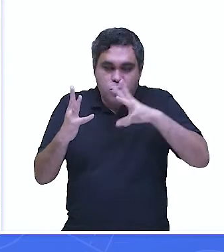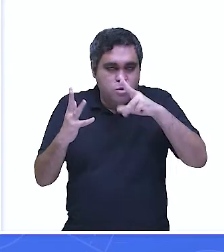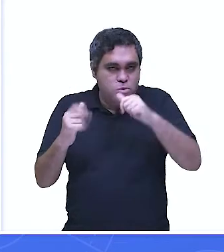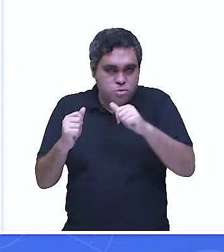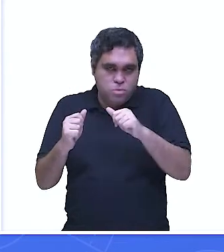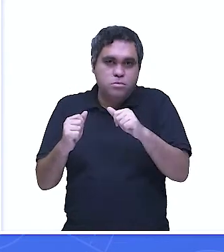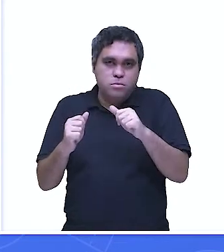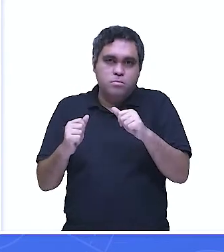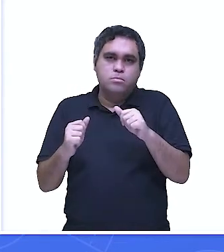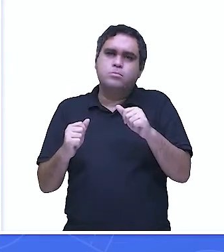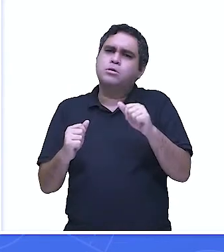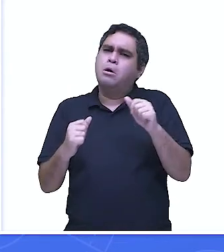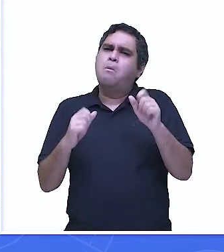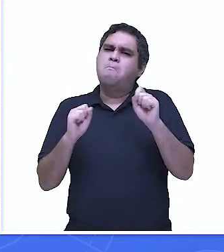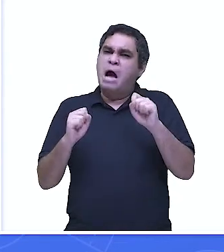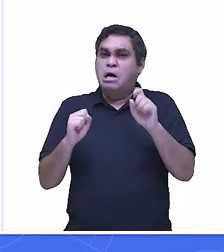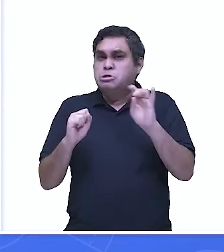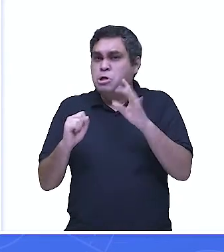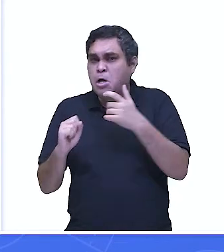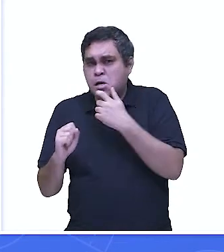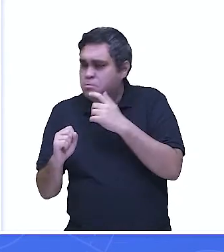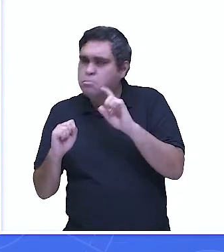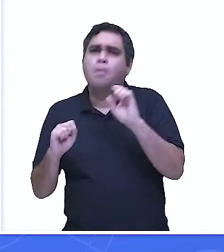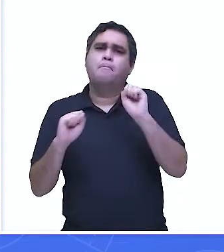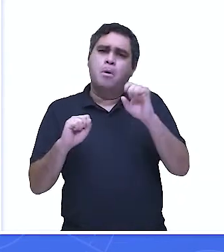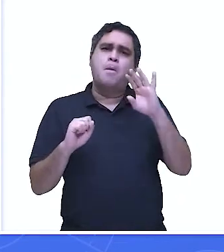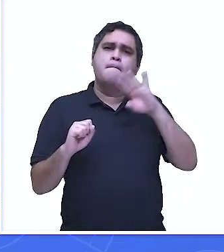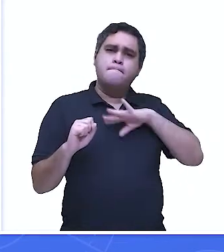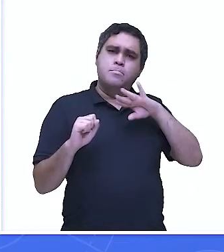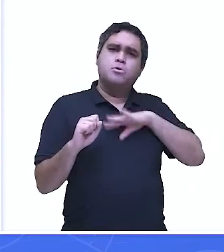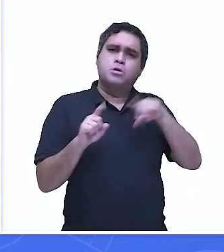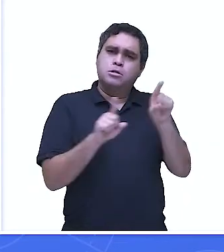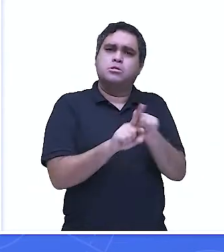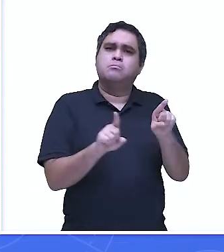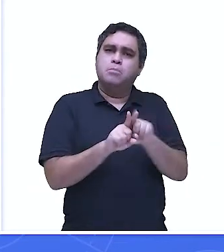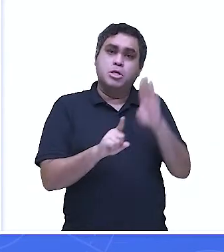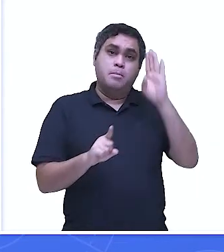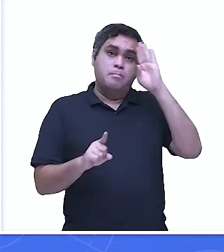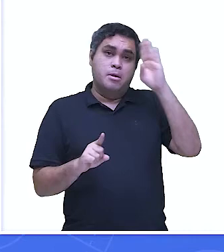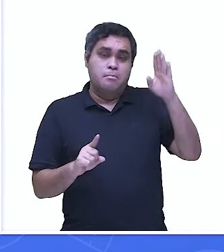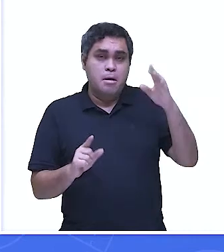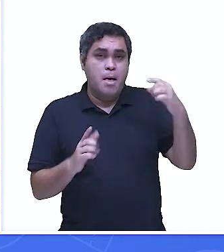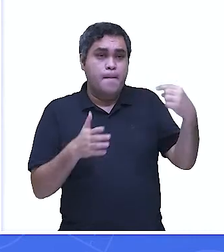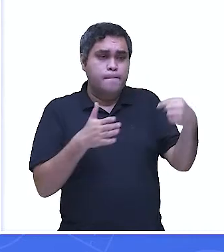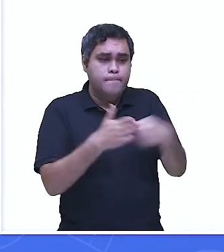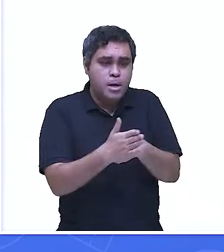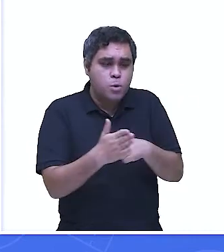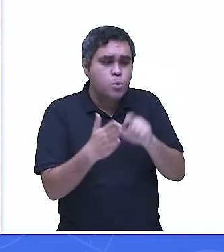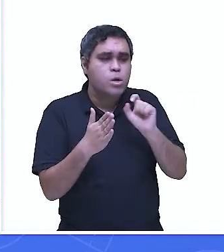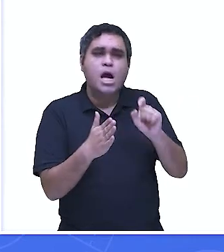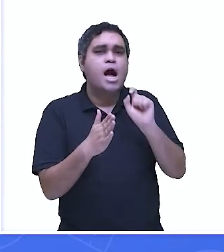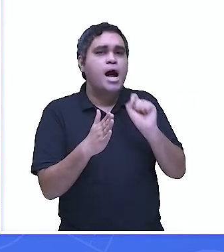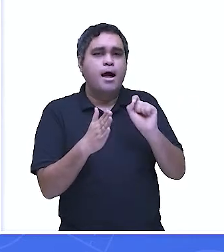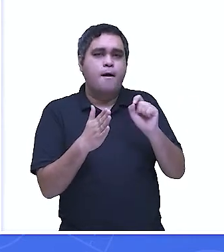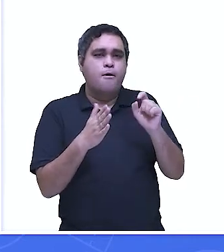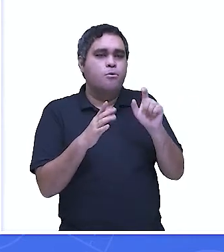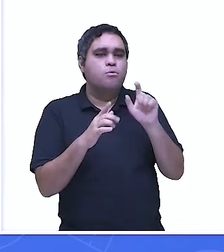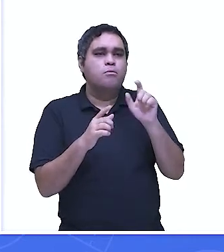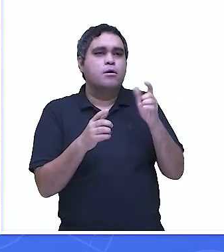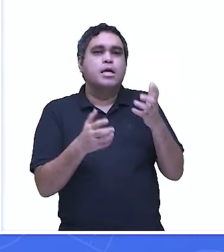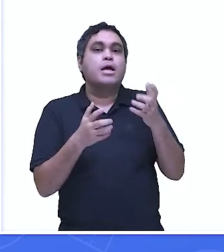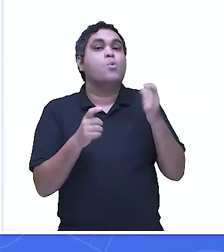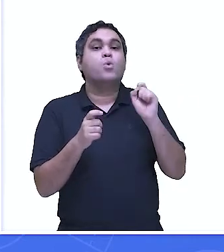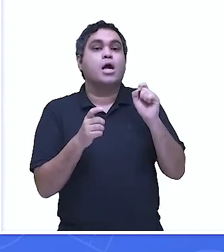gente, tá? Em português, qualquer componente, tá bom? E você vai direto para a